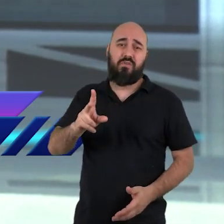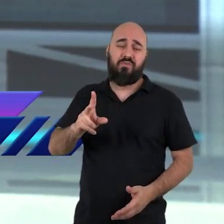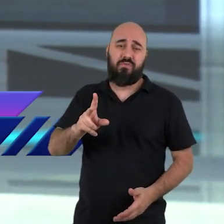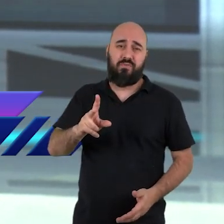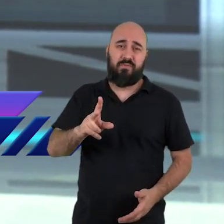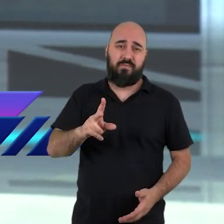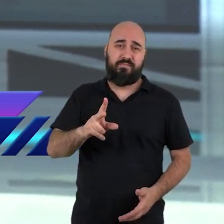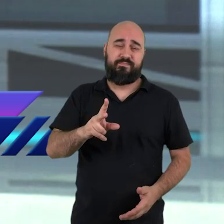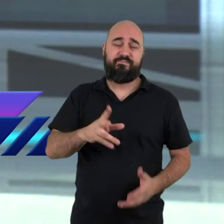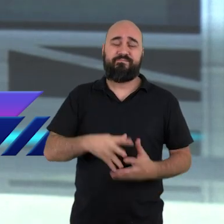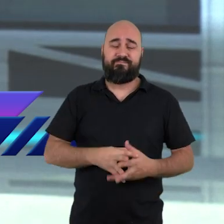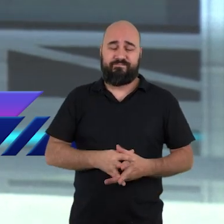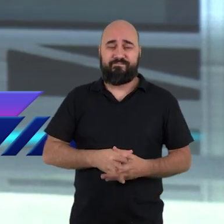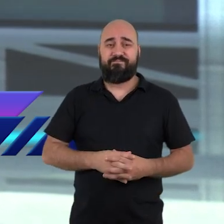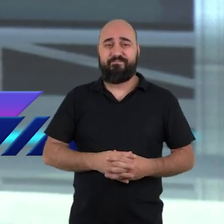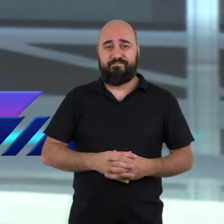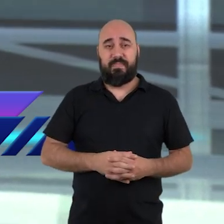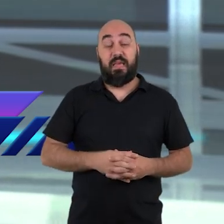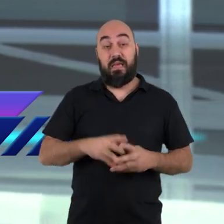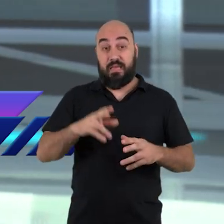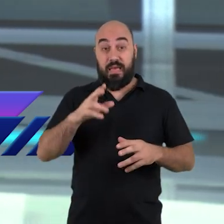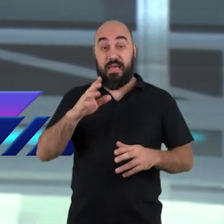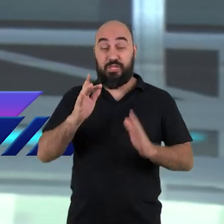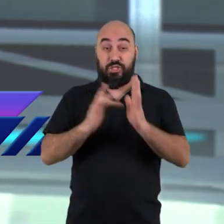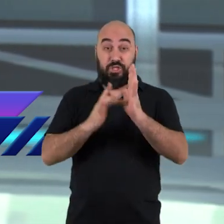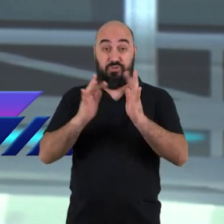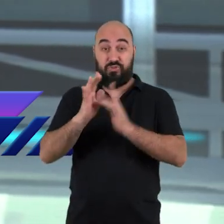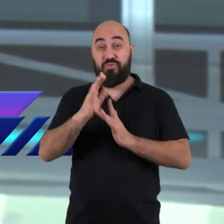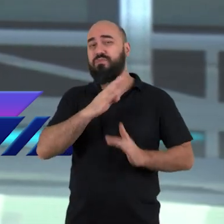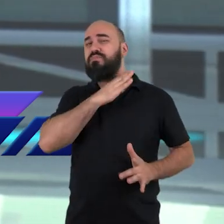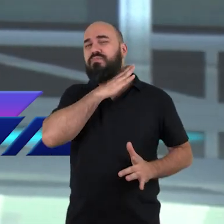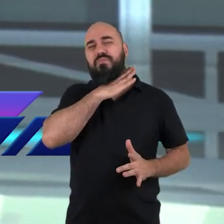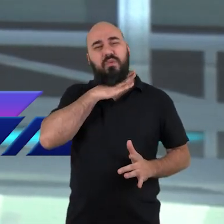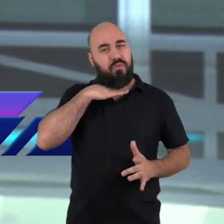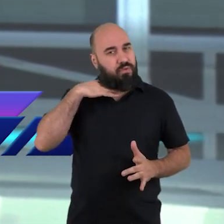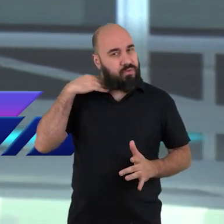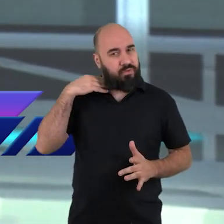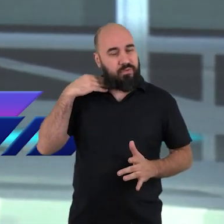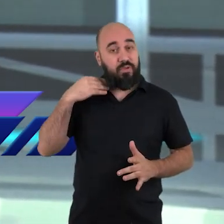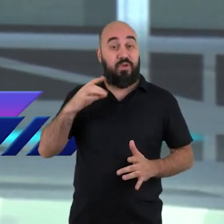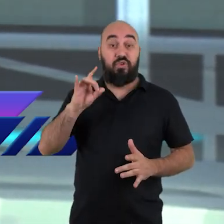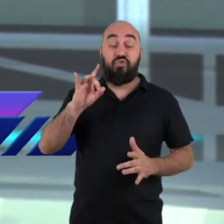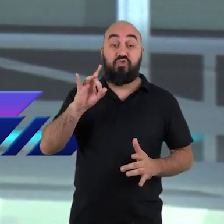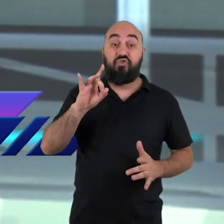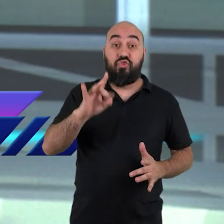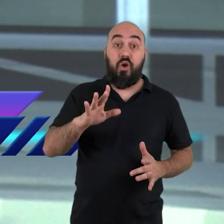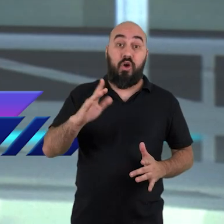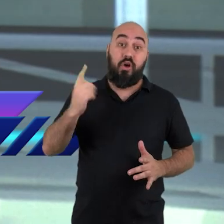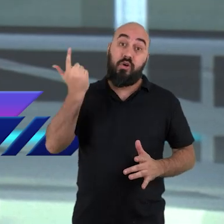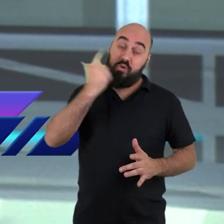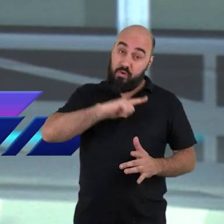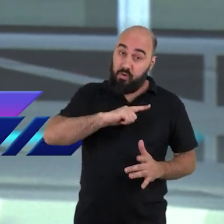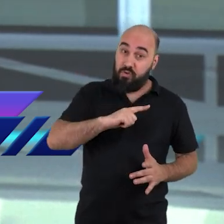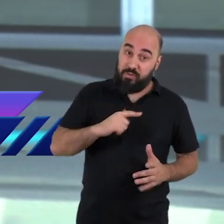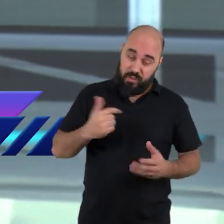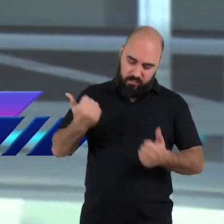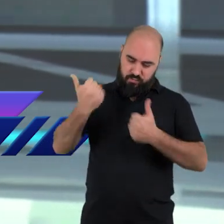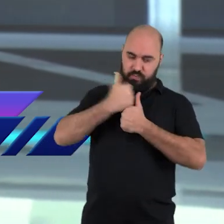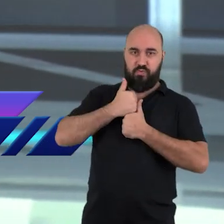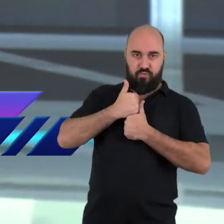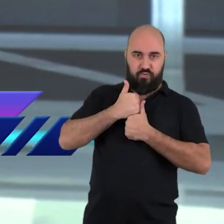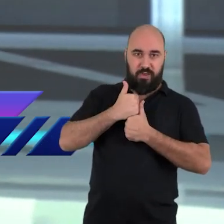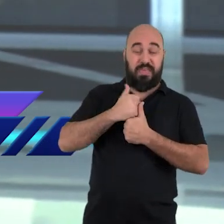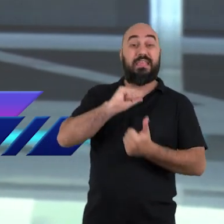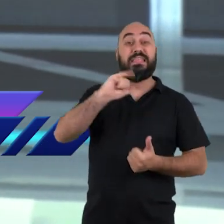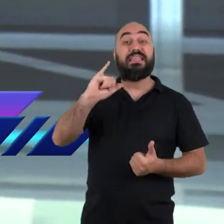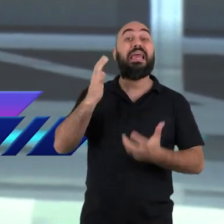coisa. A morte de Jesus somente funcionará para mim como substitutiva